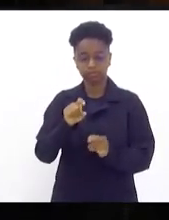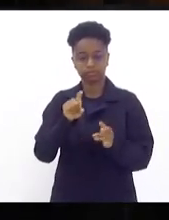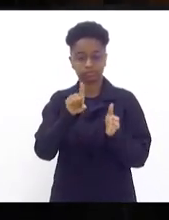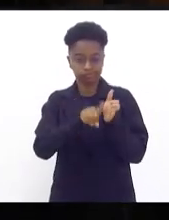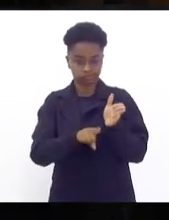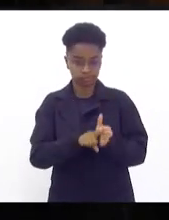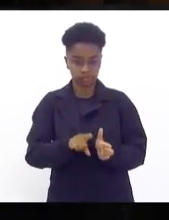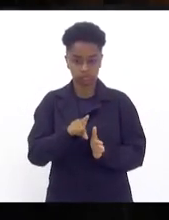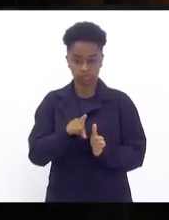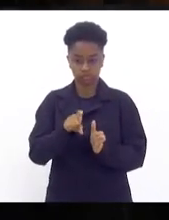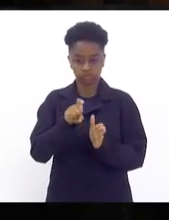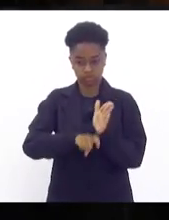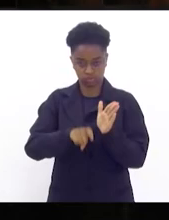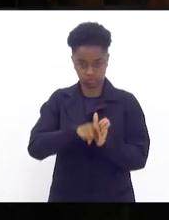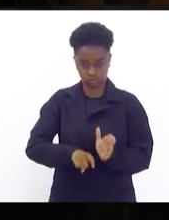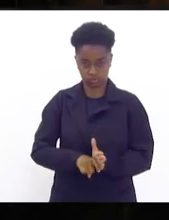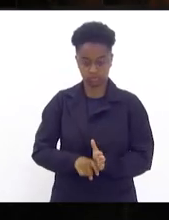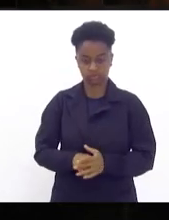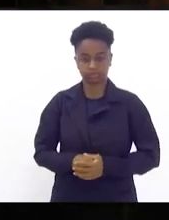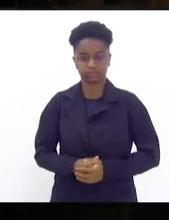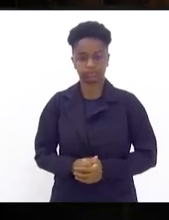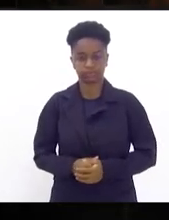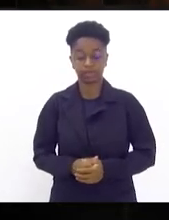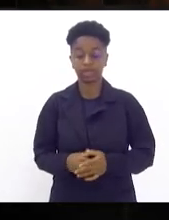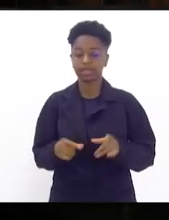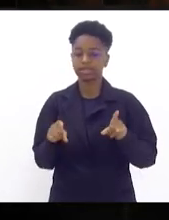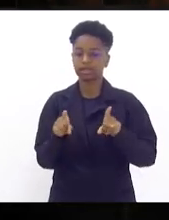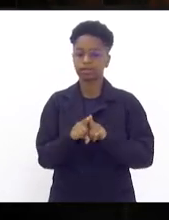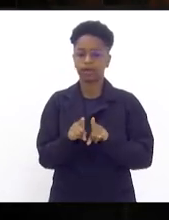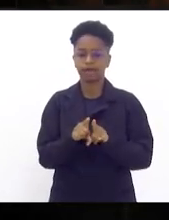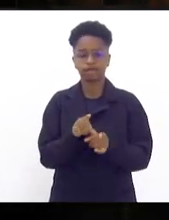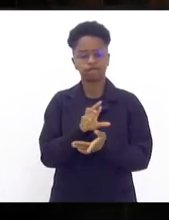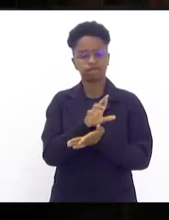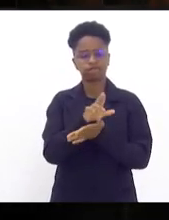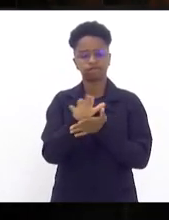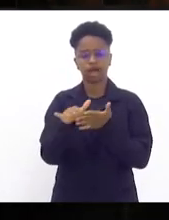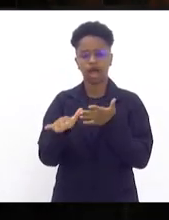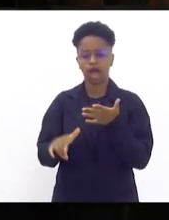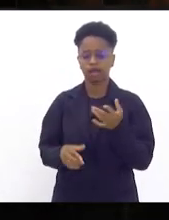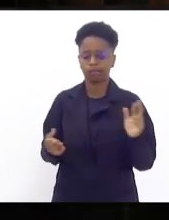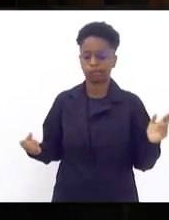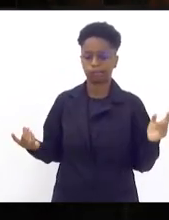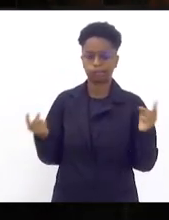e as diversas contradições.